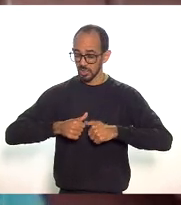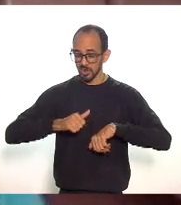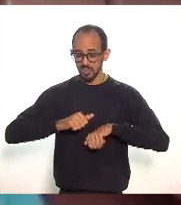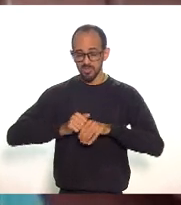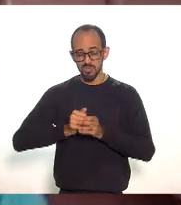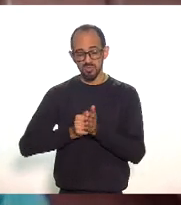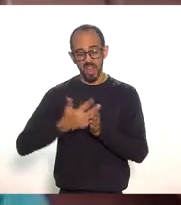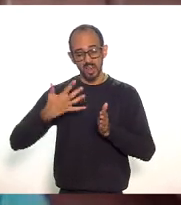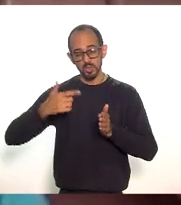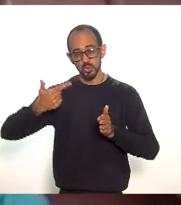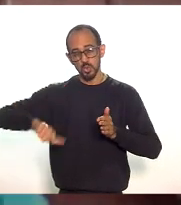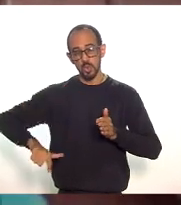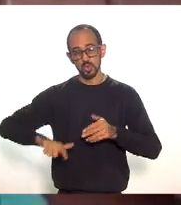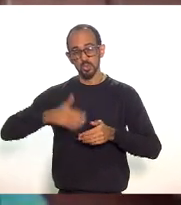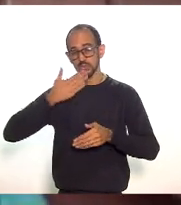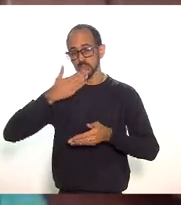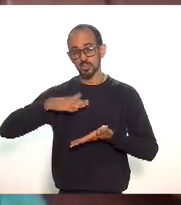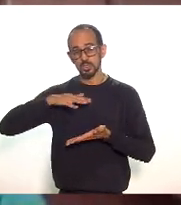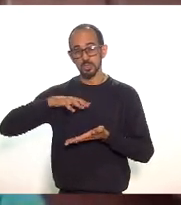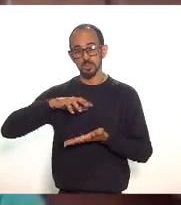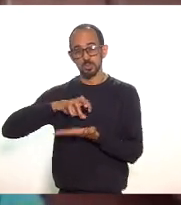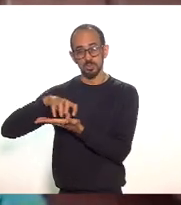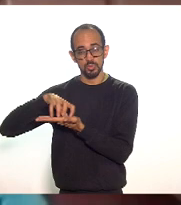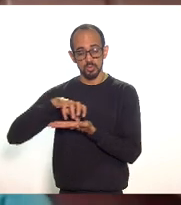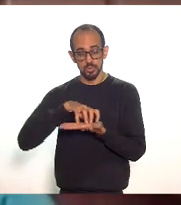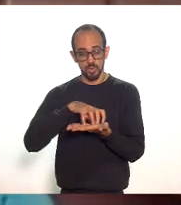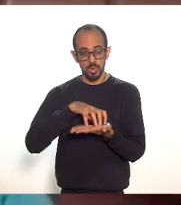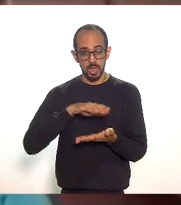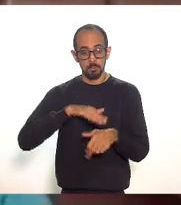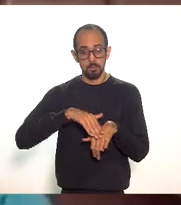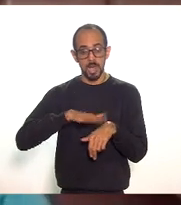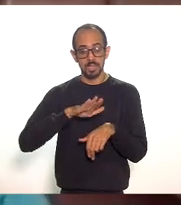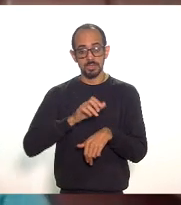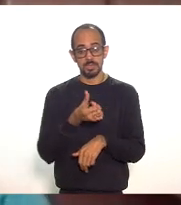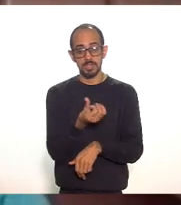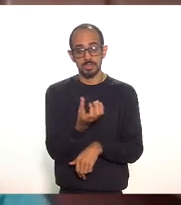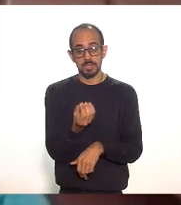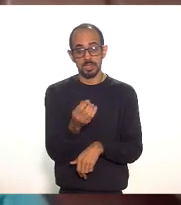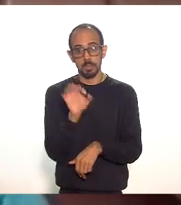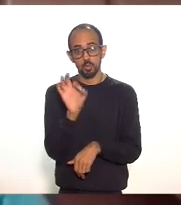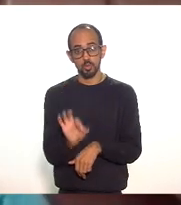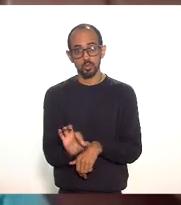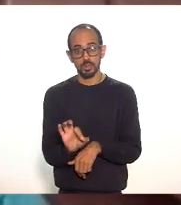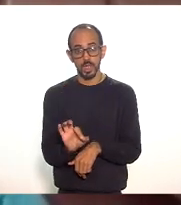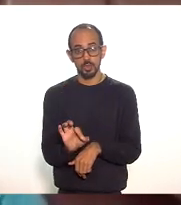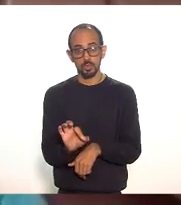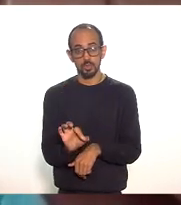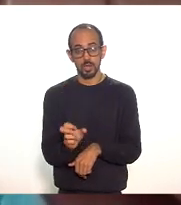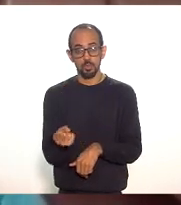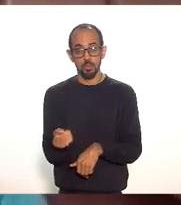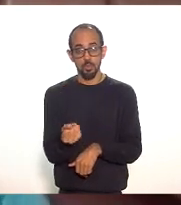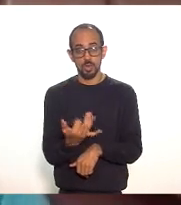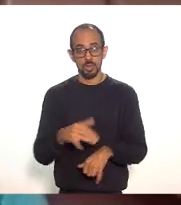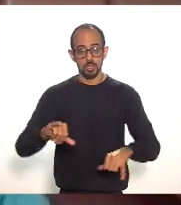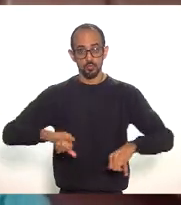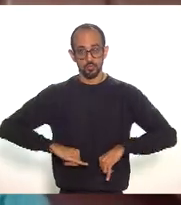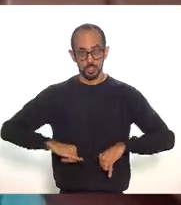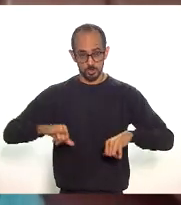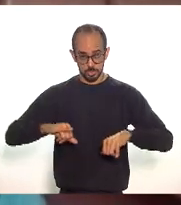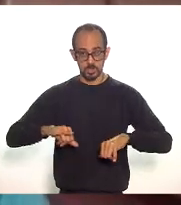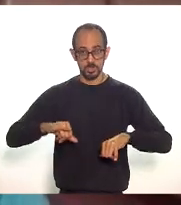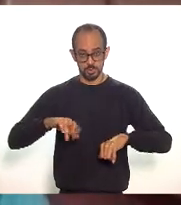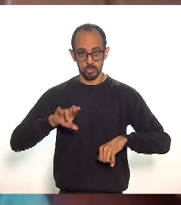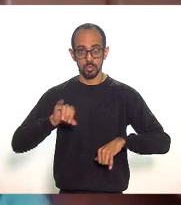outras categorias que já são mais de 60% do número de vítimas aqui no estado do Rio de Janeiro. Ou